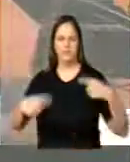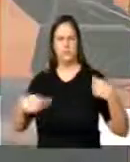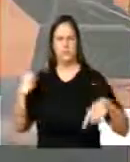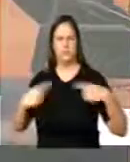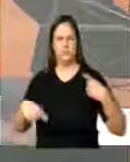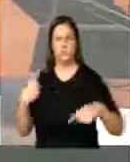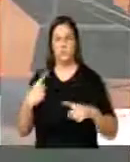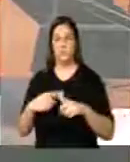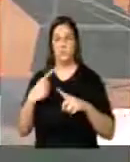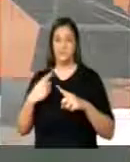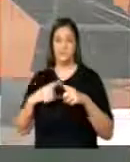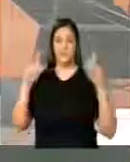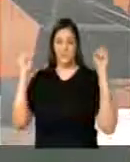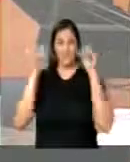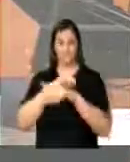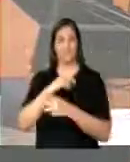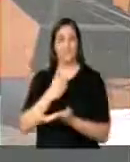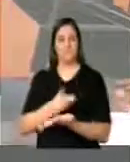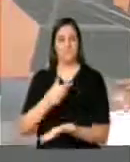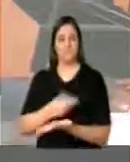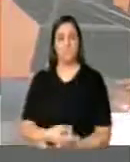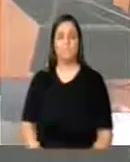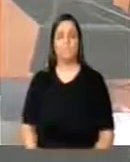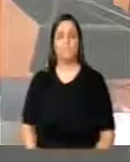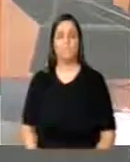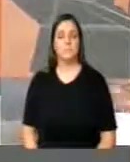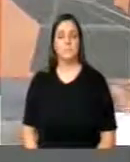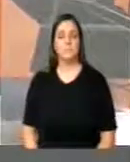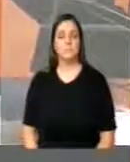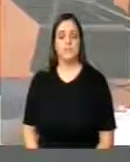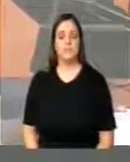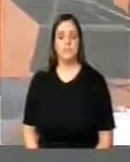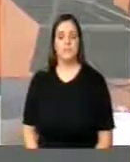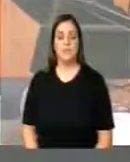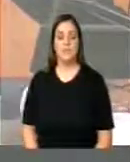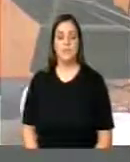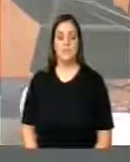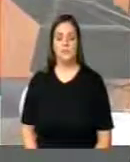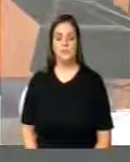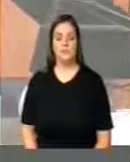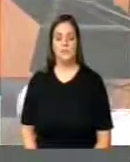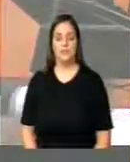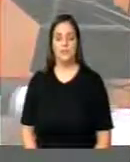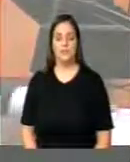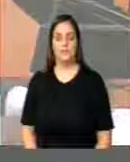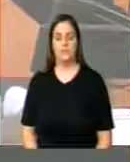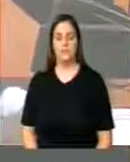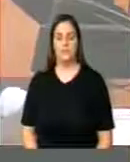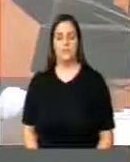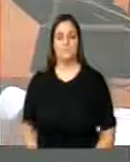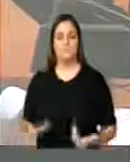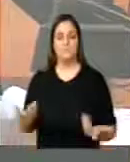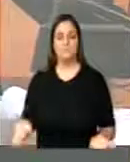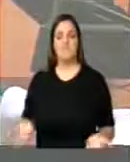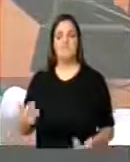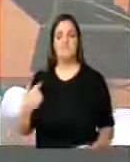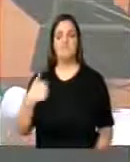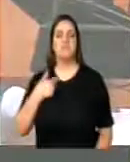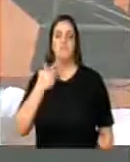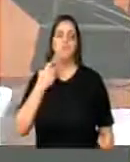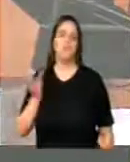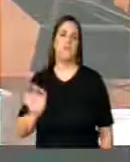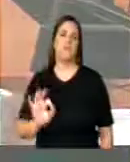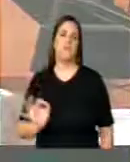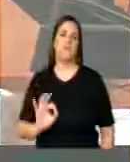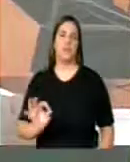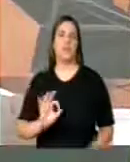própria complexidade. Eu não vou me deter nos pontos do substitutivo proposto pelo